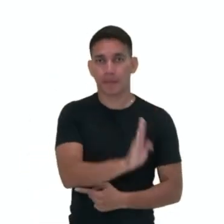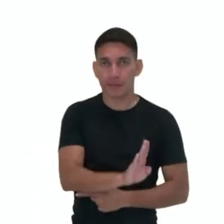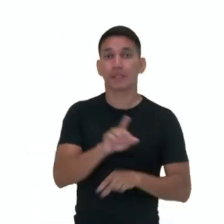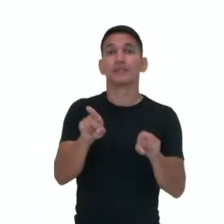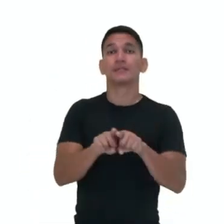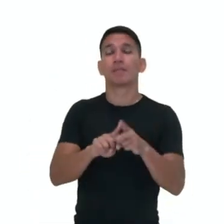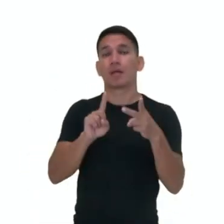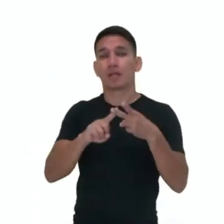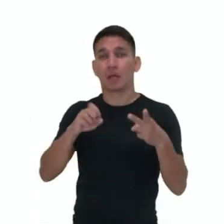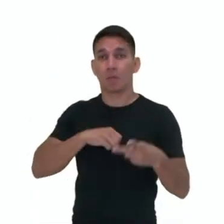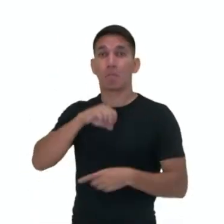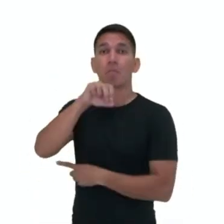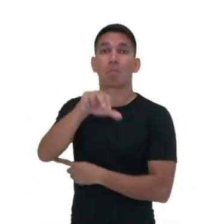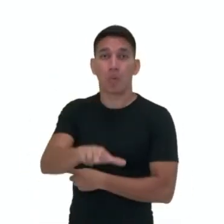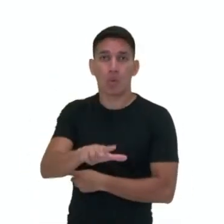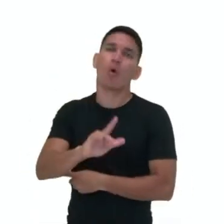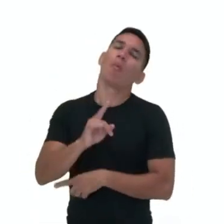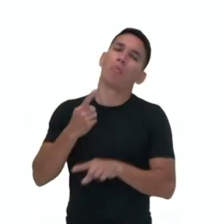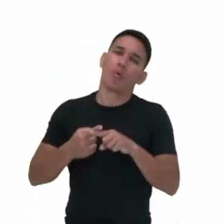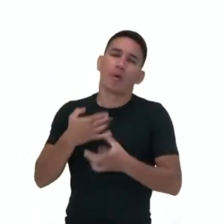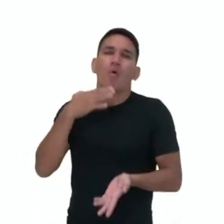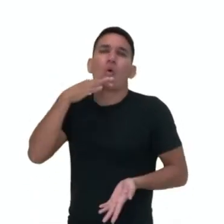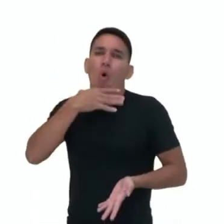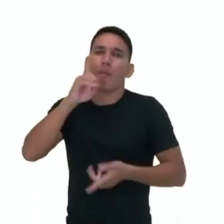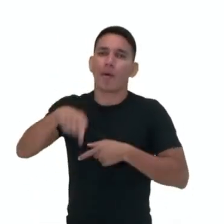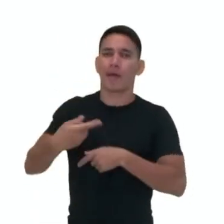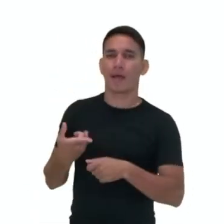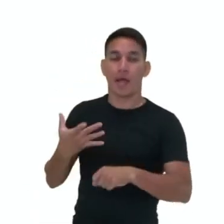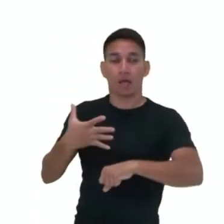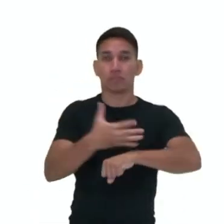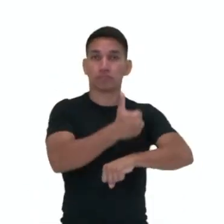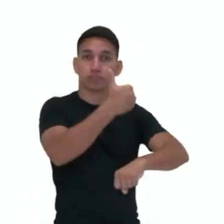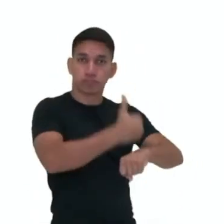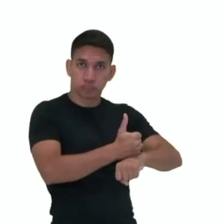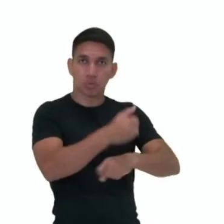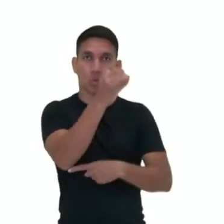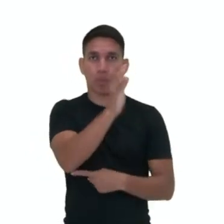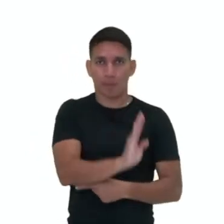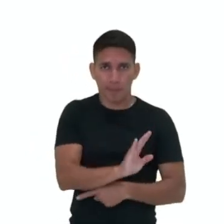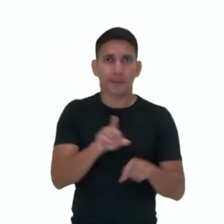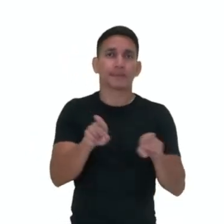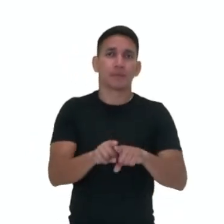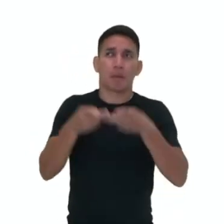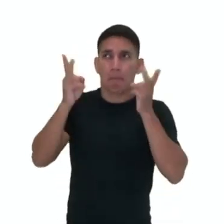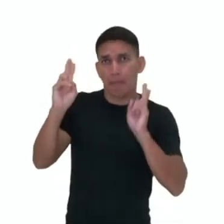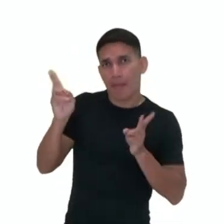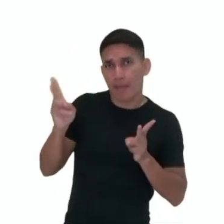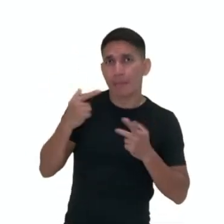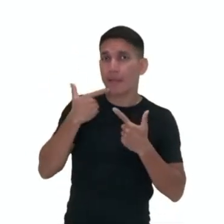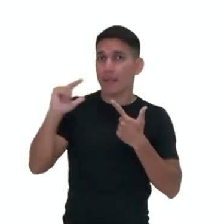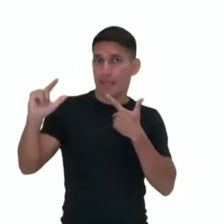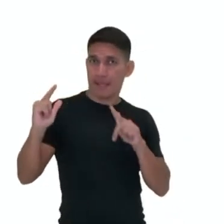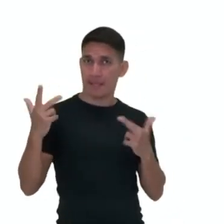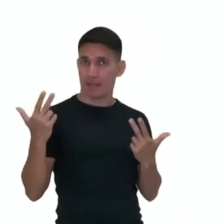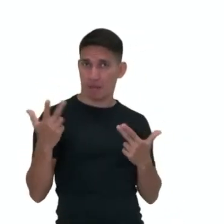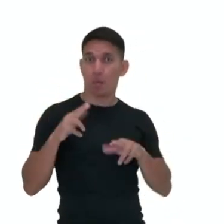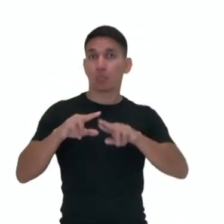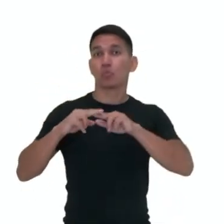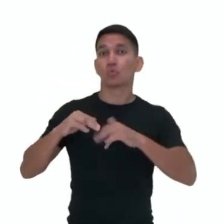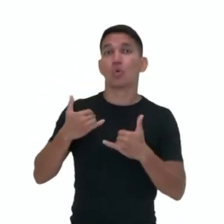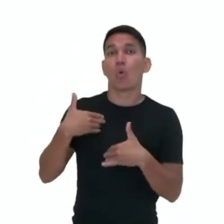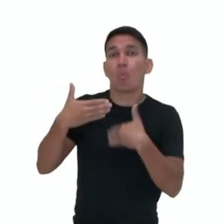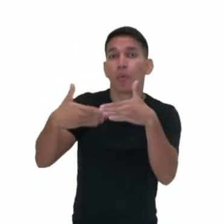por portugueses, que são aí, claro, os que colonizaram o Brasil e têm aí a mesma língua, né? Então, é um processo que foi muito mais fácil